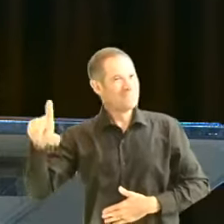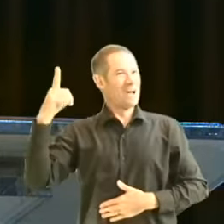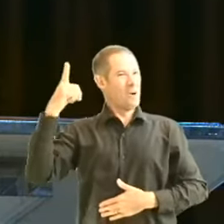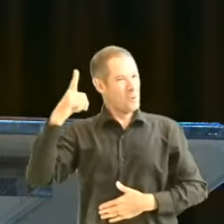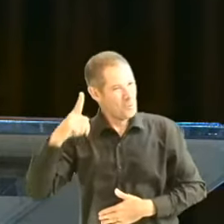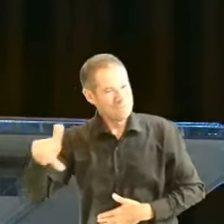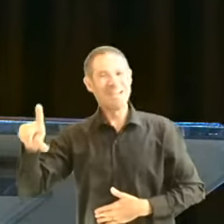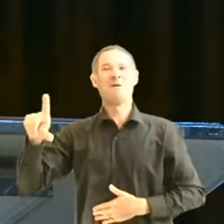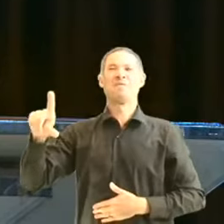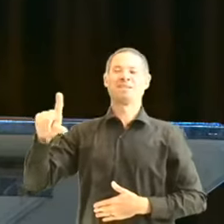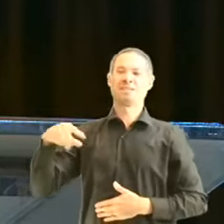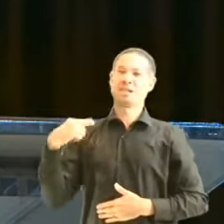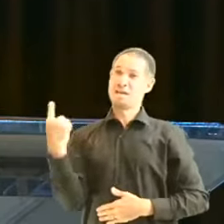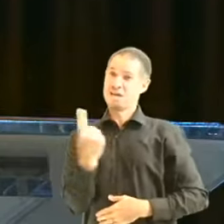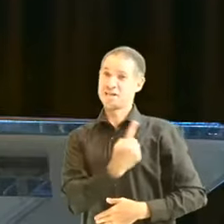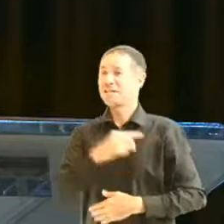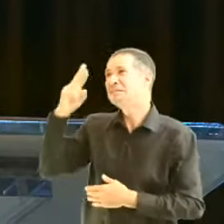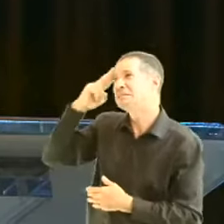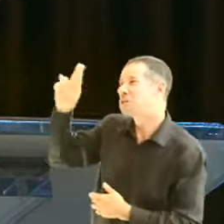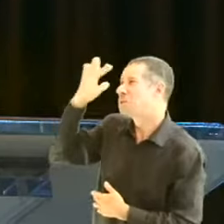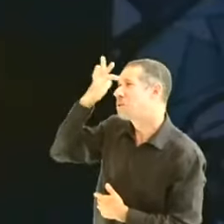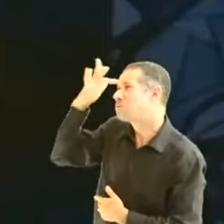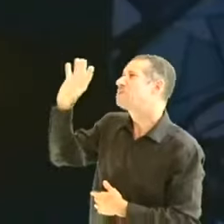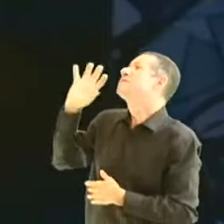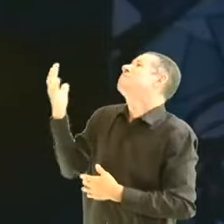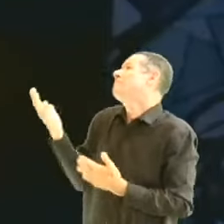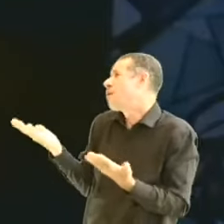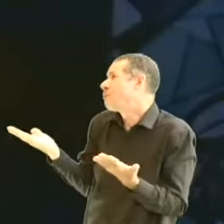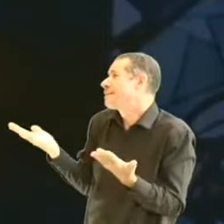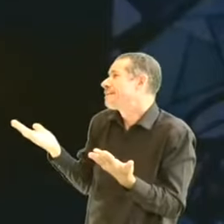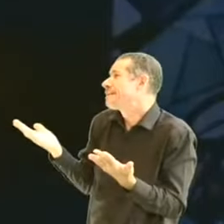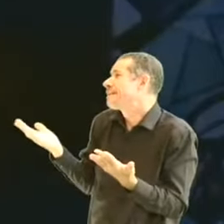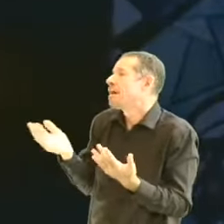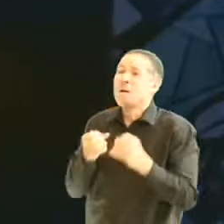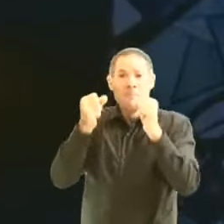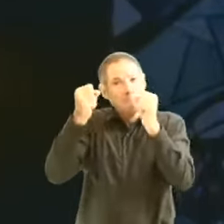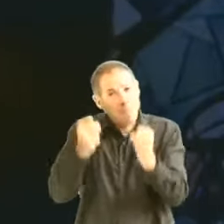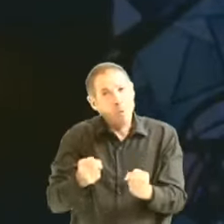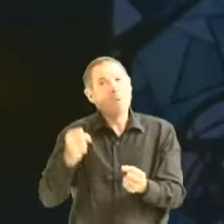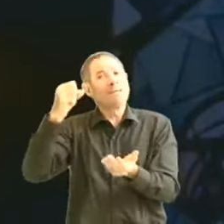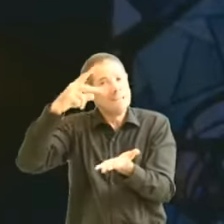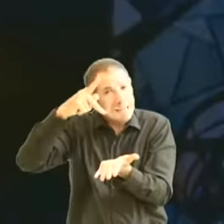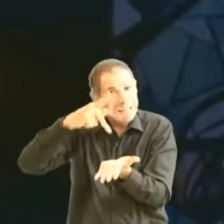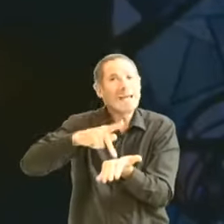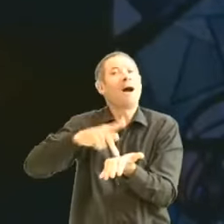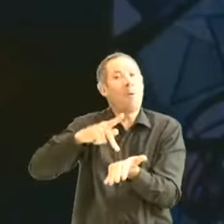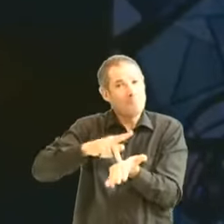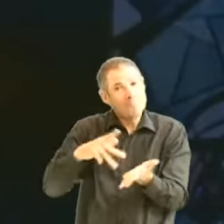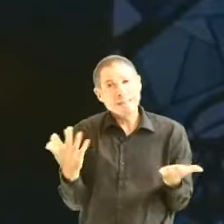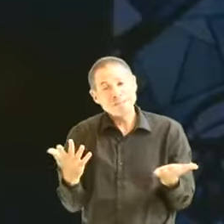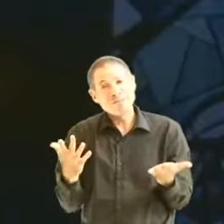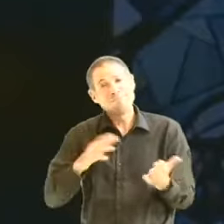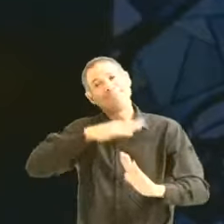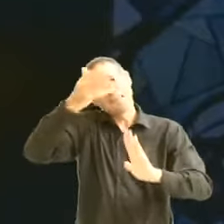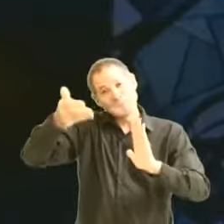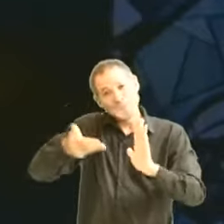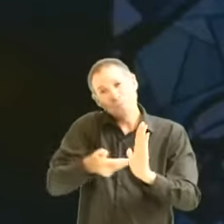vez. E a gente pode dizer, Senhor, eu não sei o que vai acontecer, pode ser que realmente